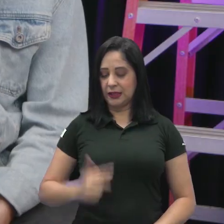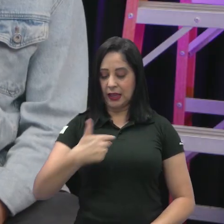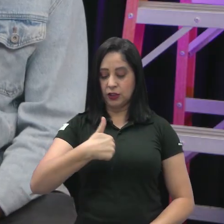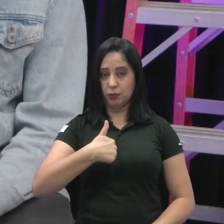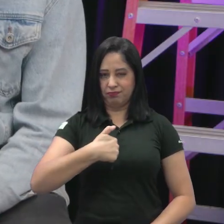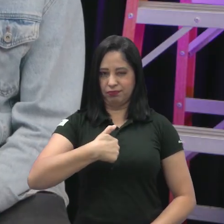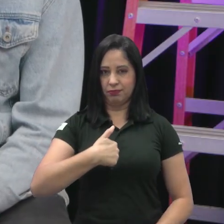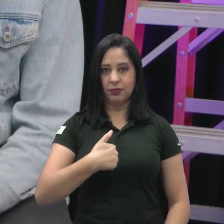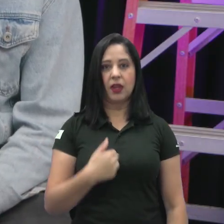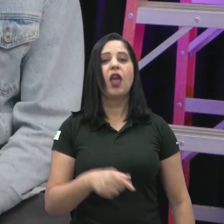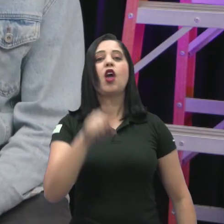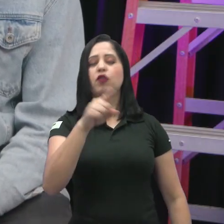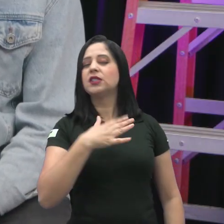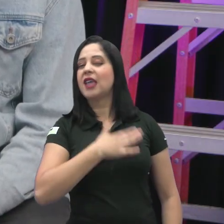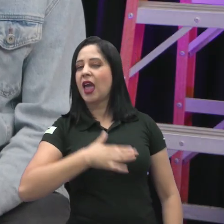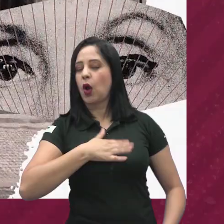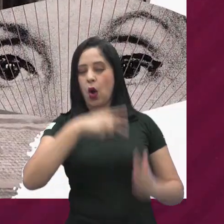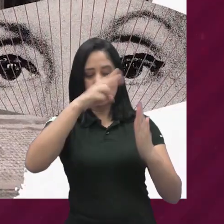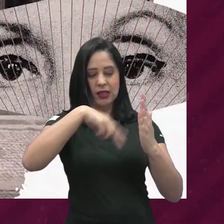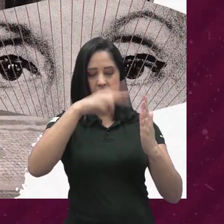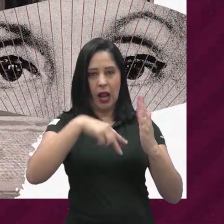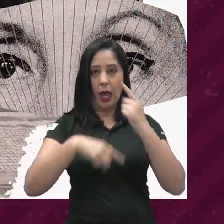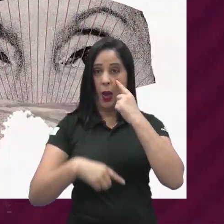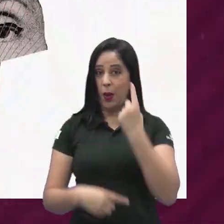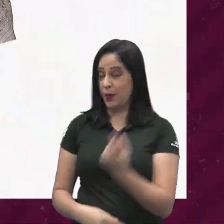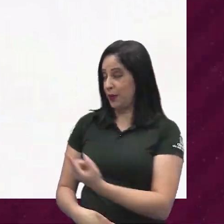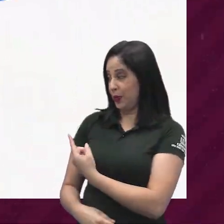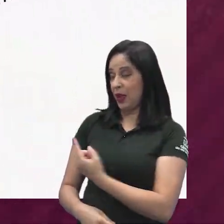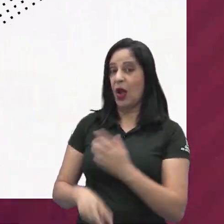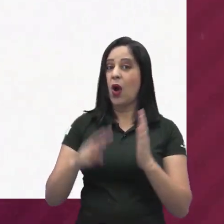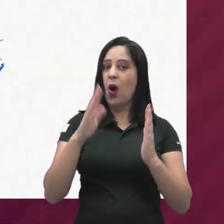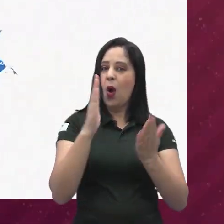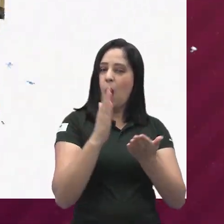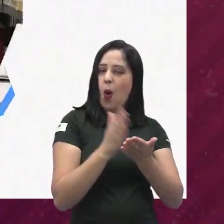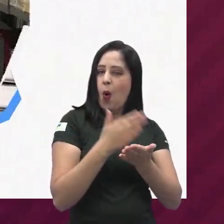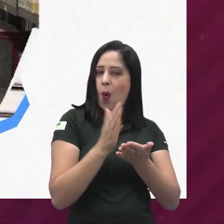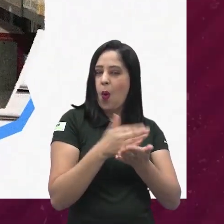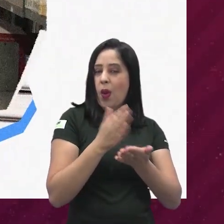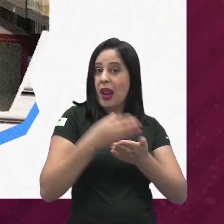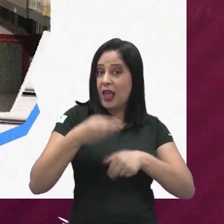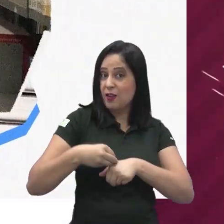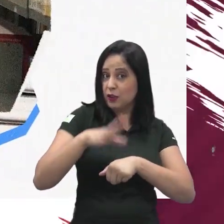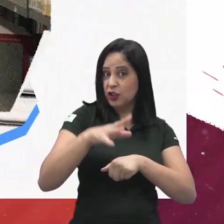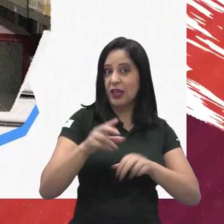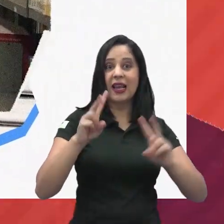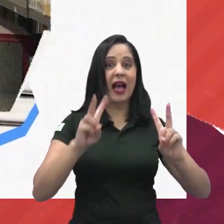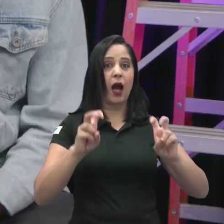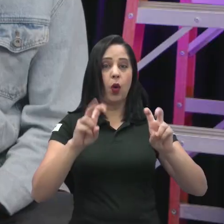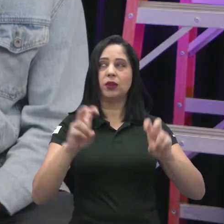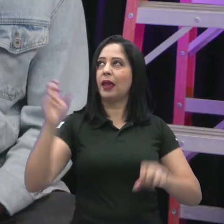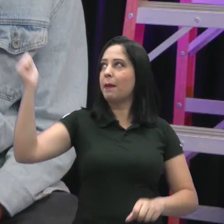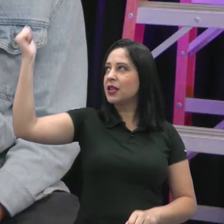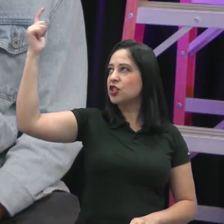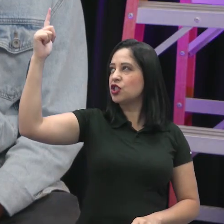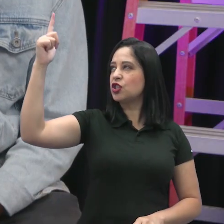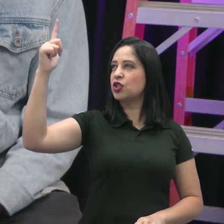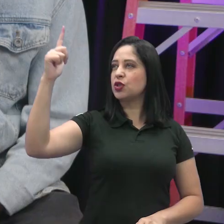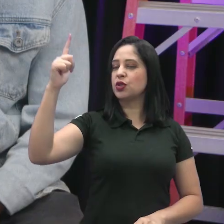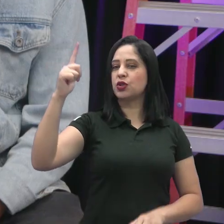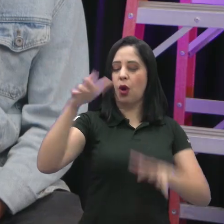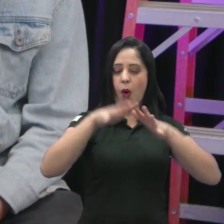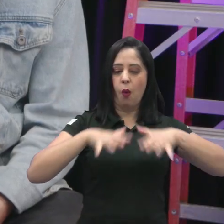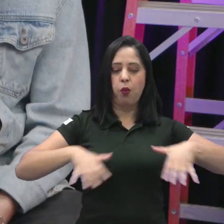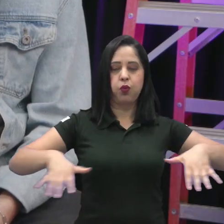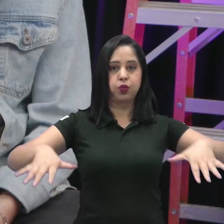E para quem ama ler, tem a resenha de O Sol é para Todos. No quadro Tem na Biblioteca, um clássico que